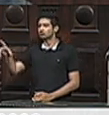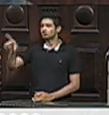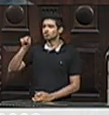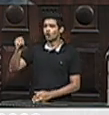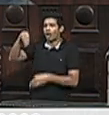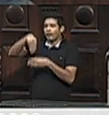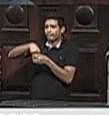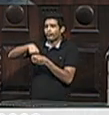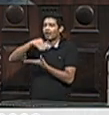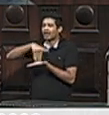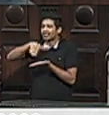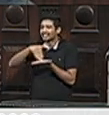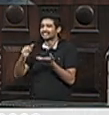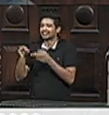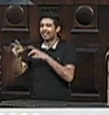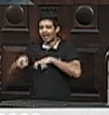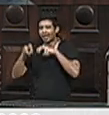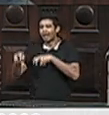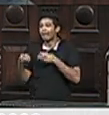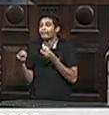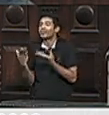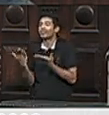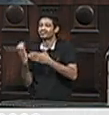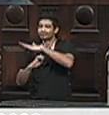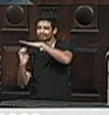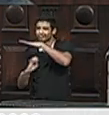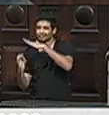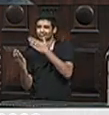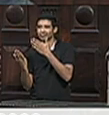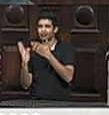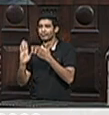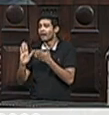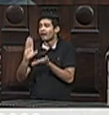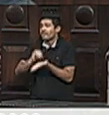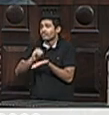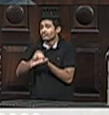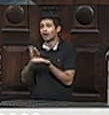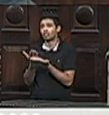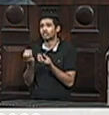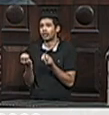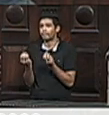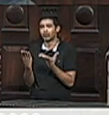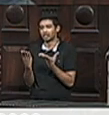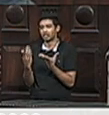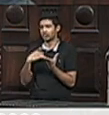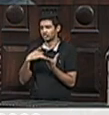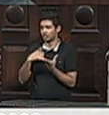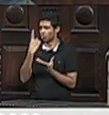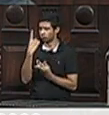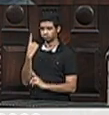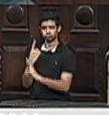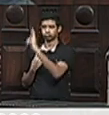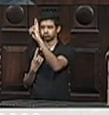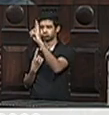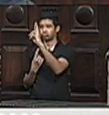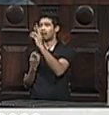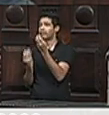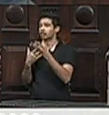fui presidente, eu fui secretário de trabalho. Às vezes faltam os representantes, inclusive do governo. Às